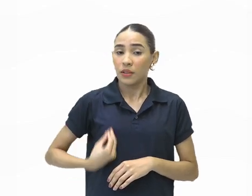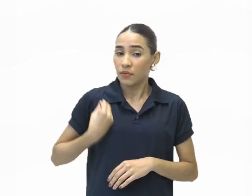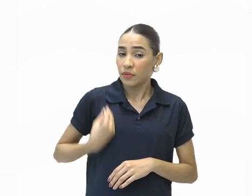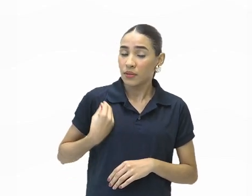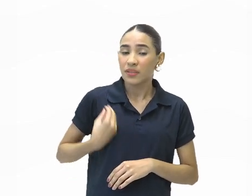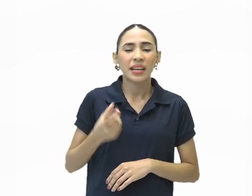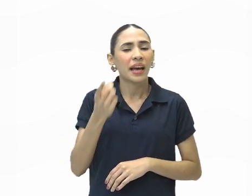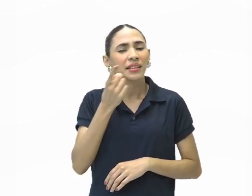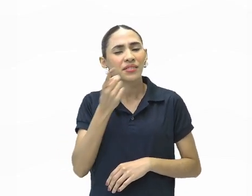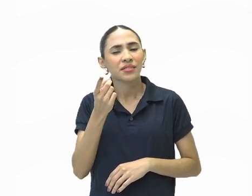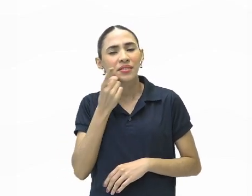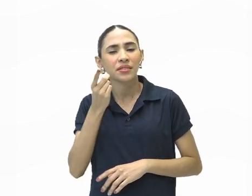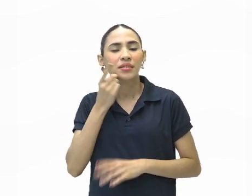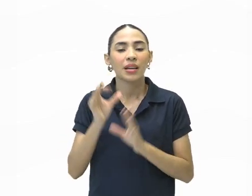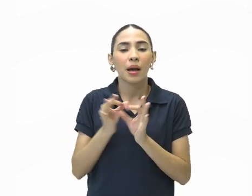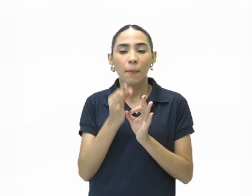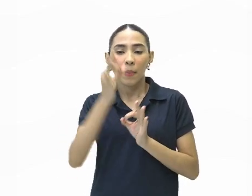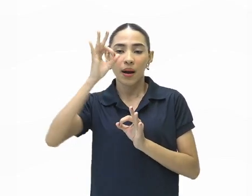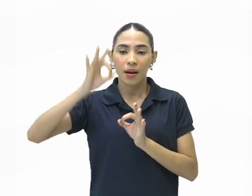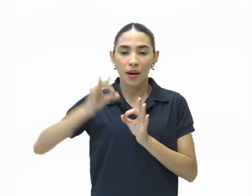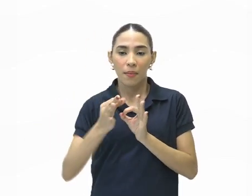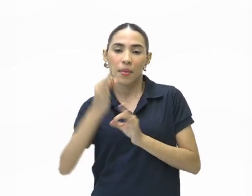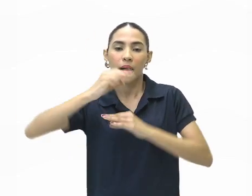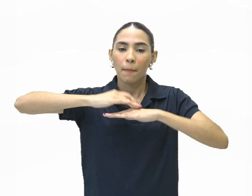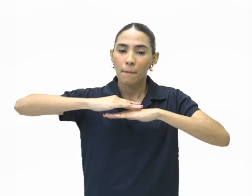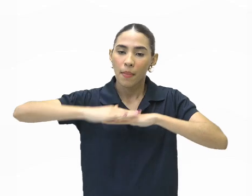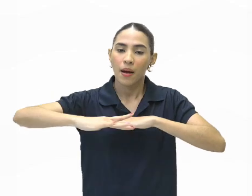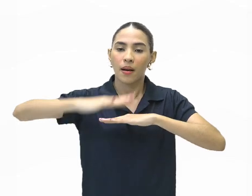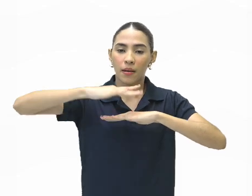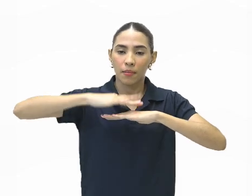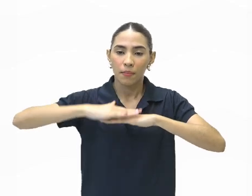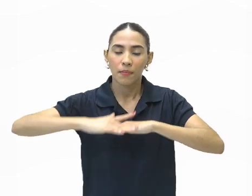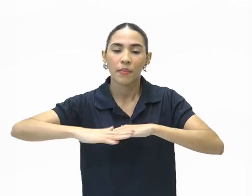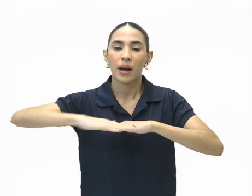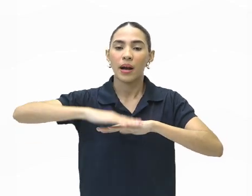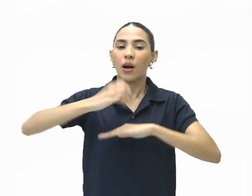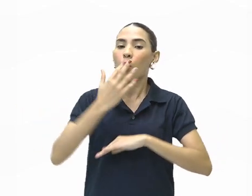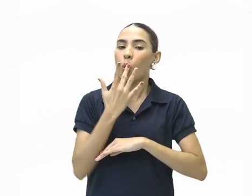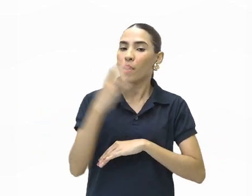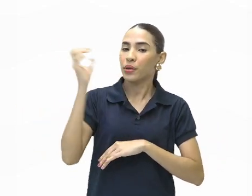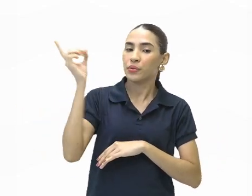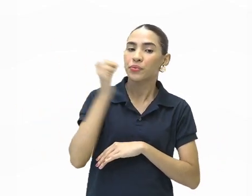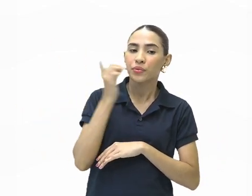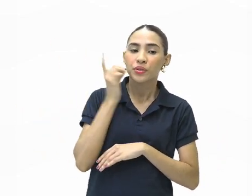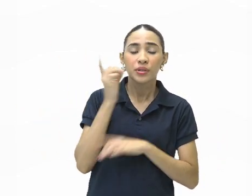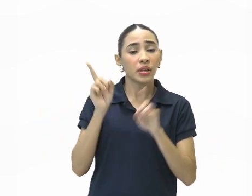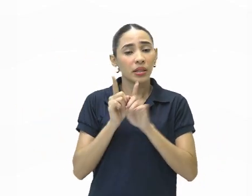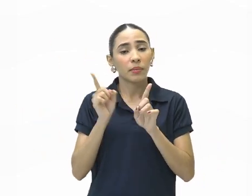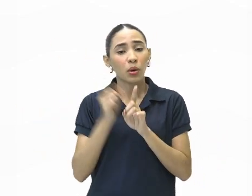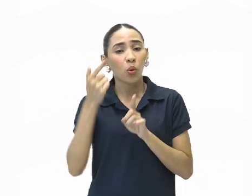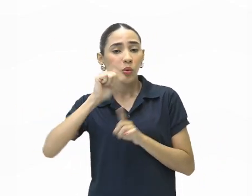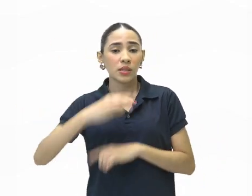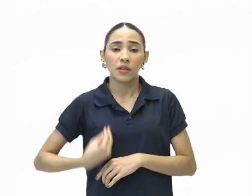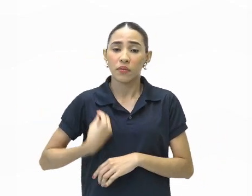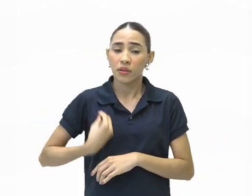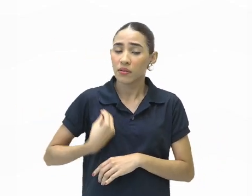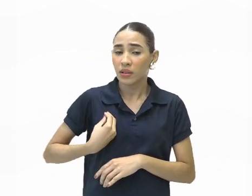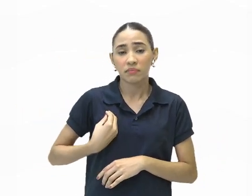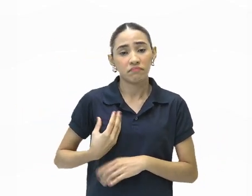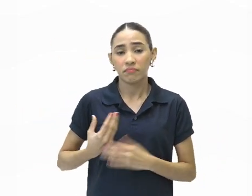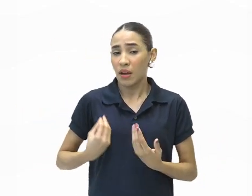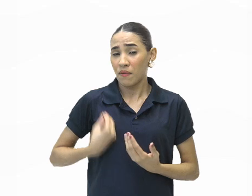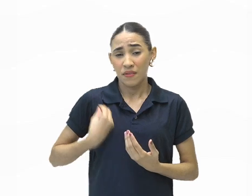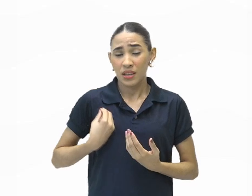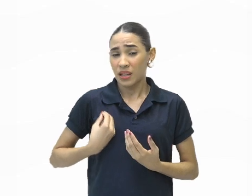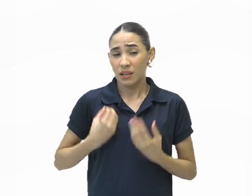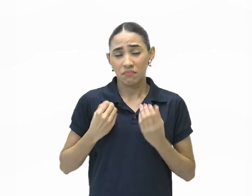dias ali tecendo, né, as cores do dia e o pouco que precisava para viver. Vivia a vida tranquila ali.